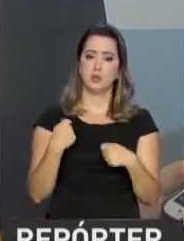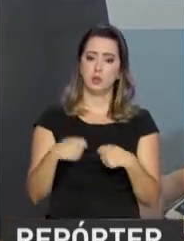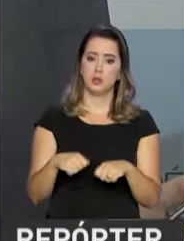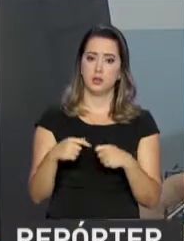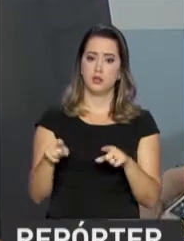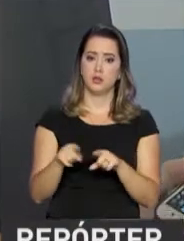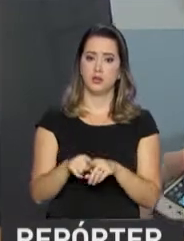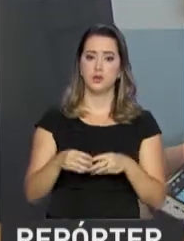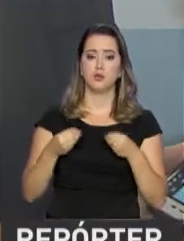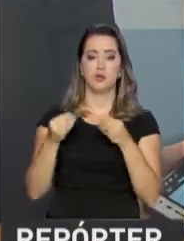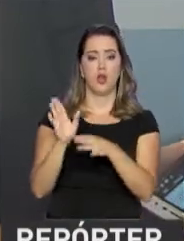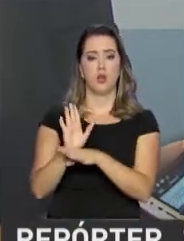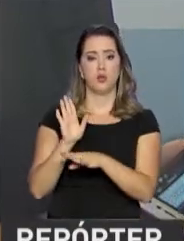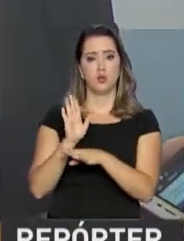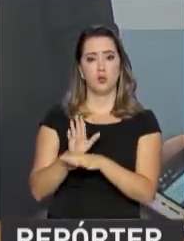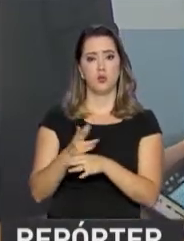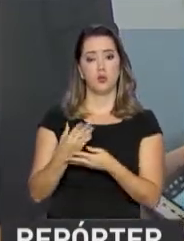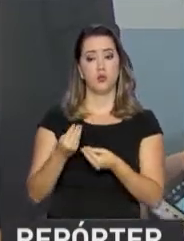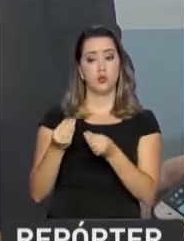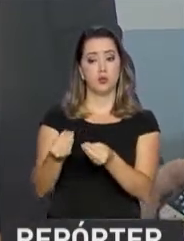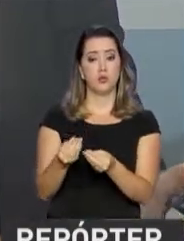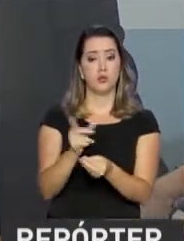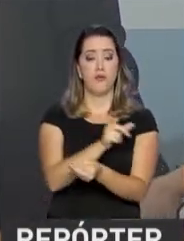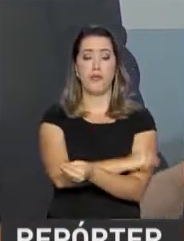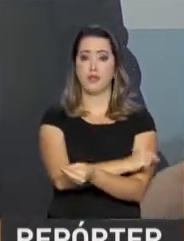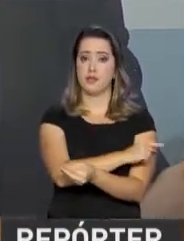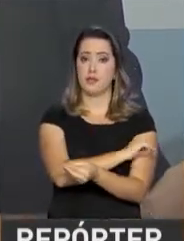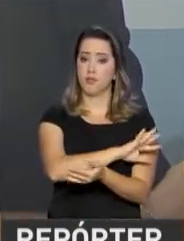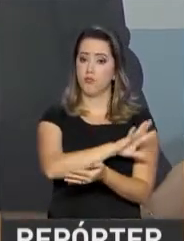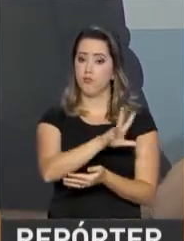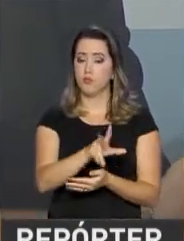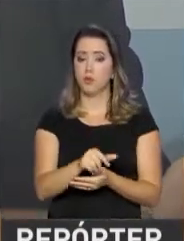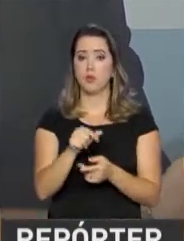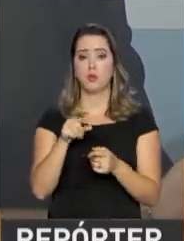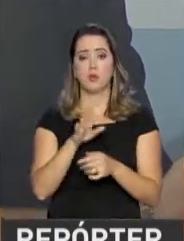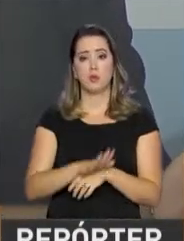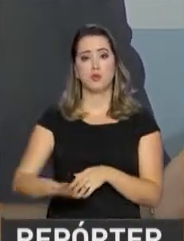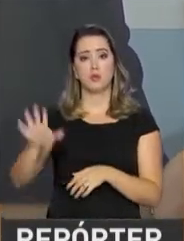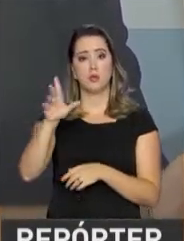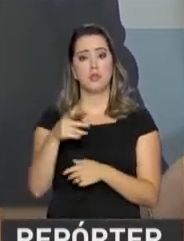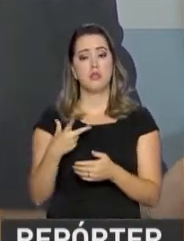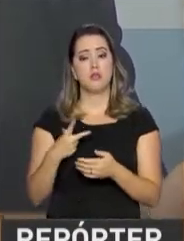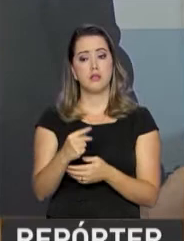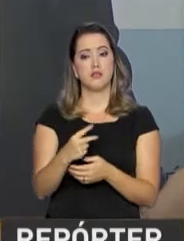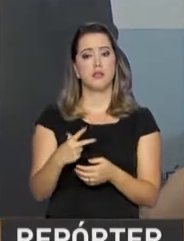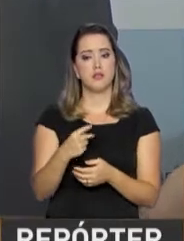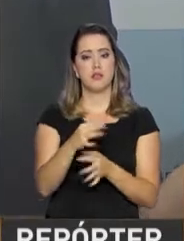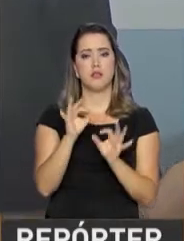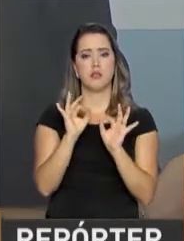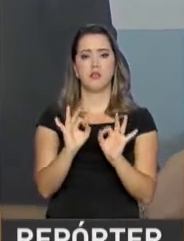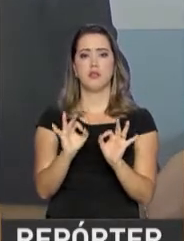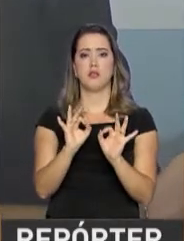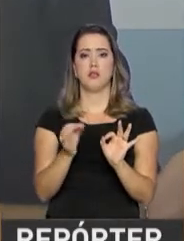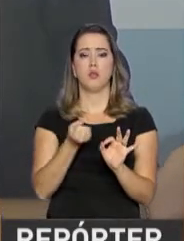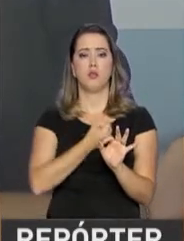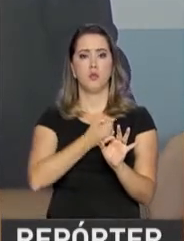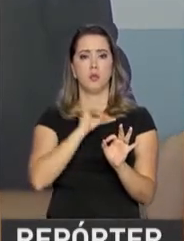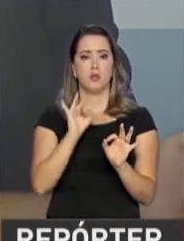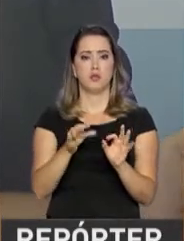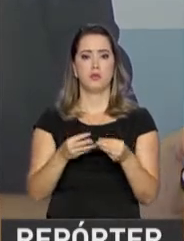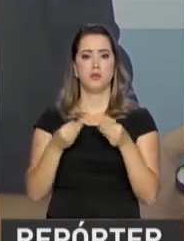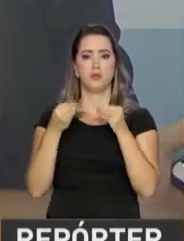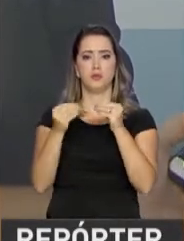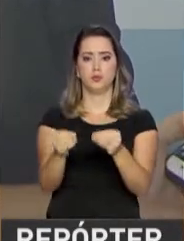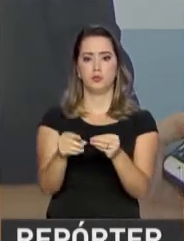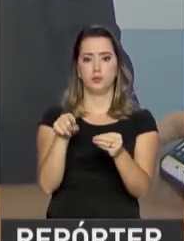obrigatoriedade de dar suporte de fornecimento de vacina e seringas em quantidade suficiente para atender e